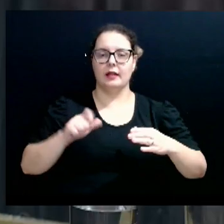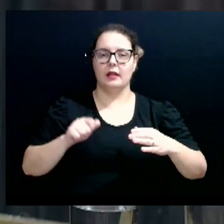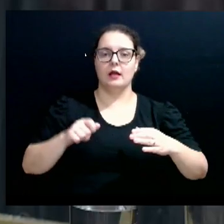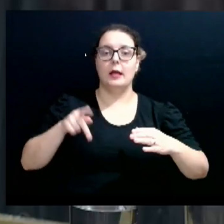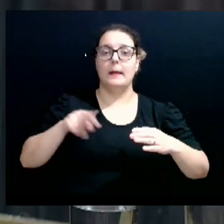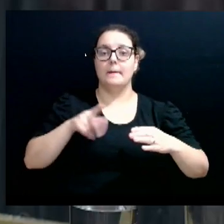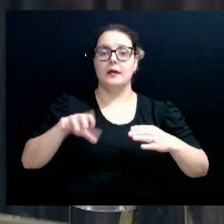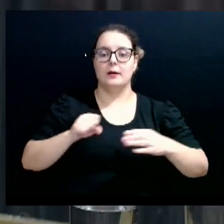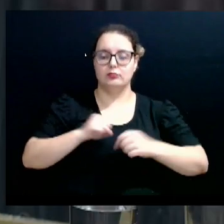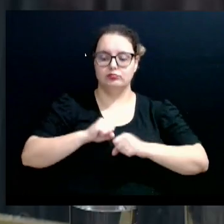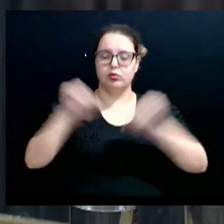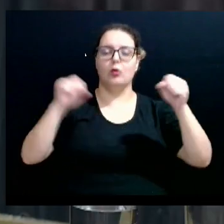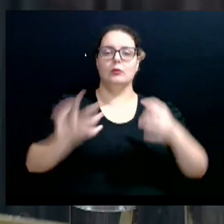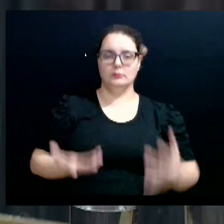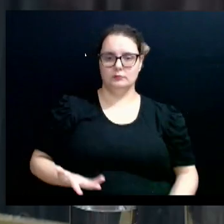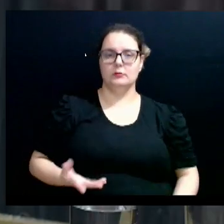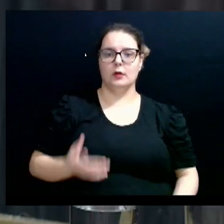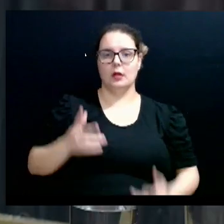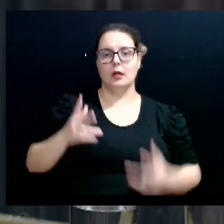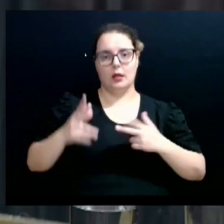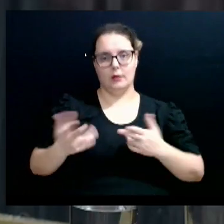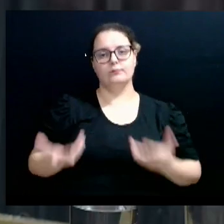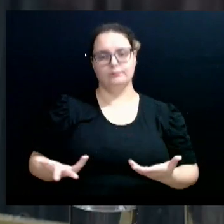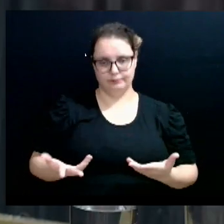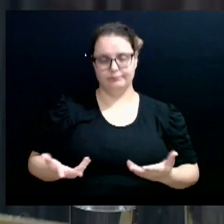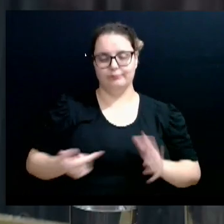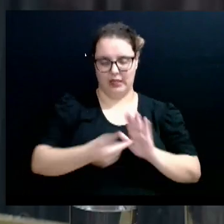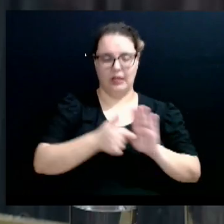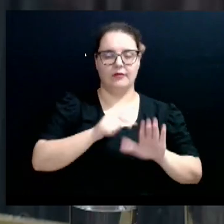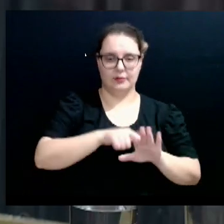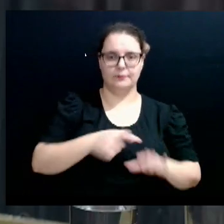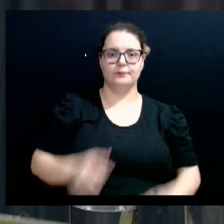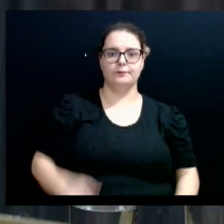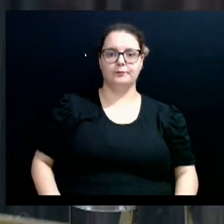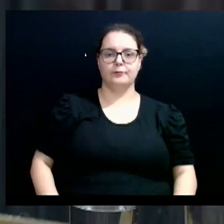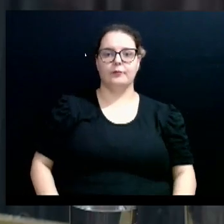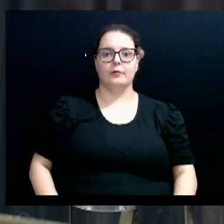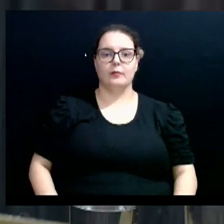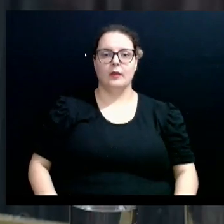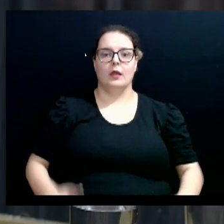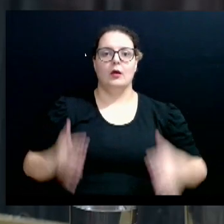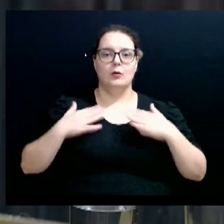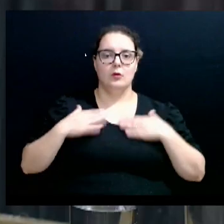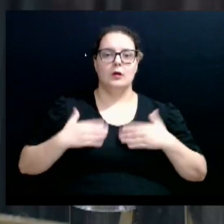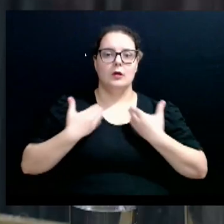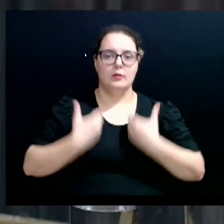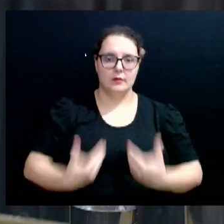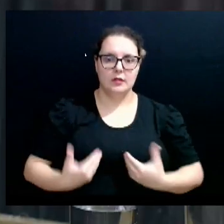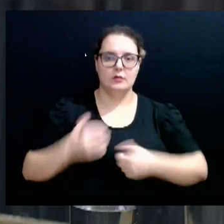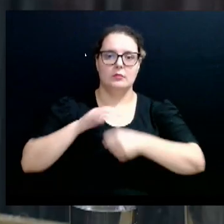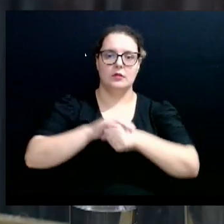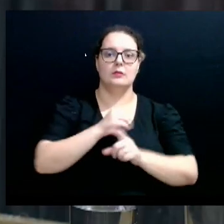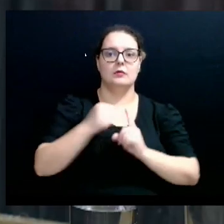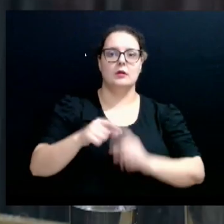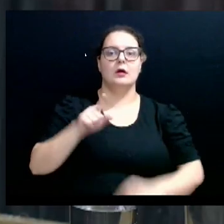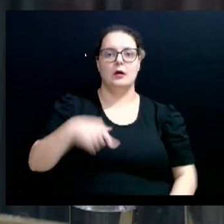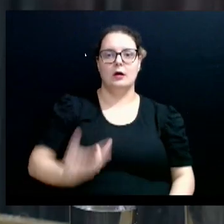o emocional é a consequência do físico e da pressão social. É o que Poxa leva ao vida.